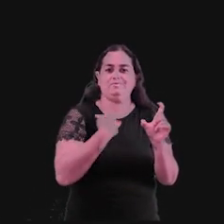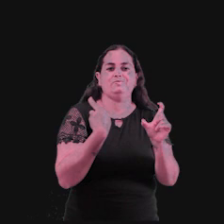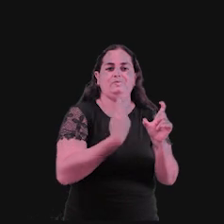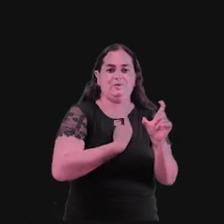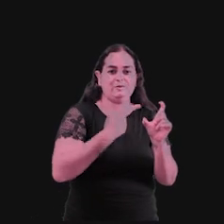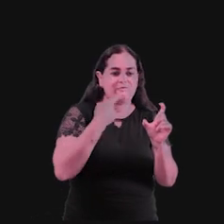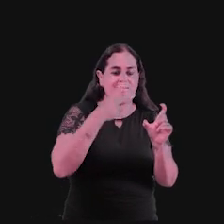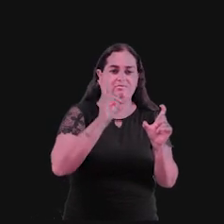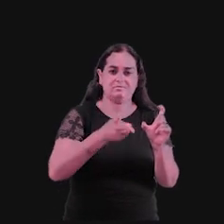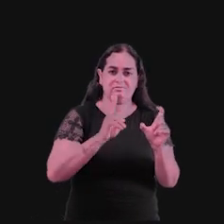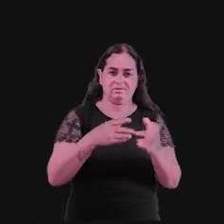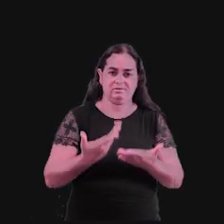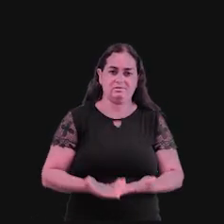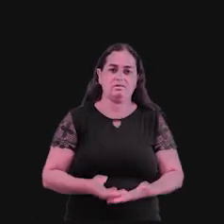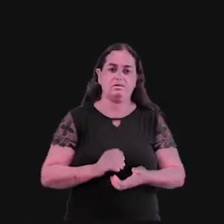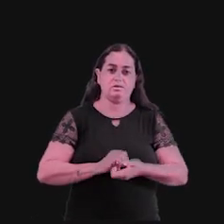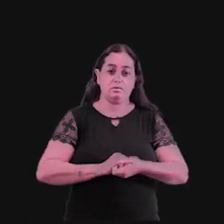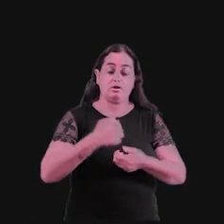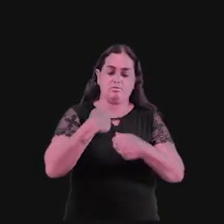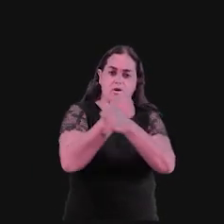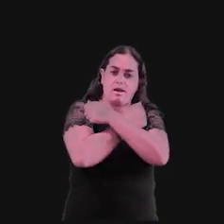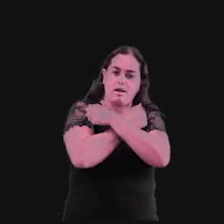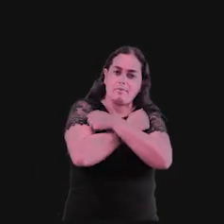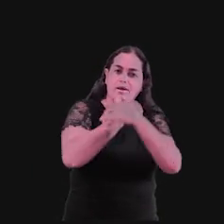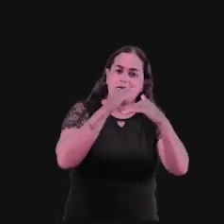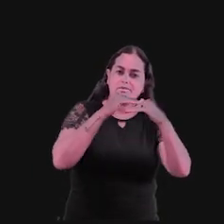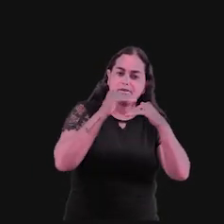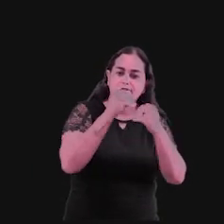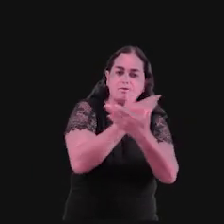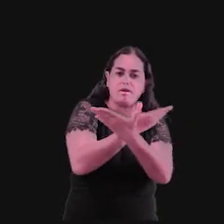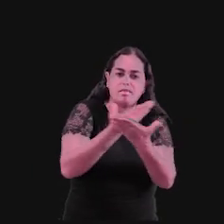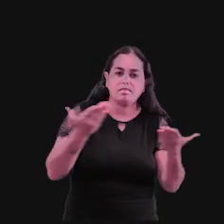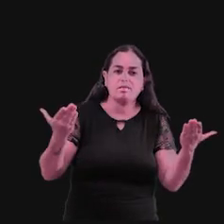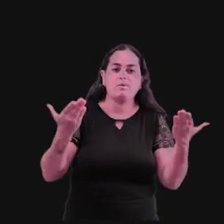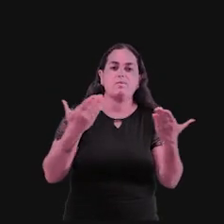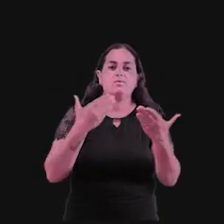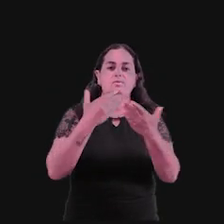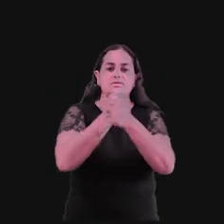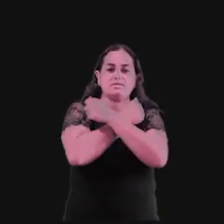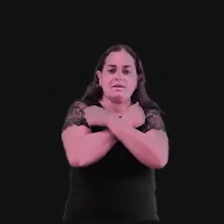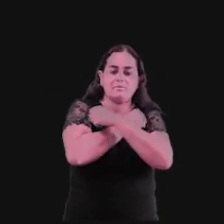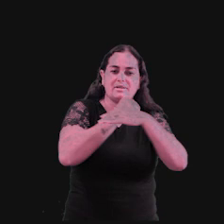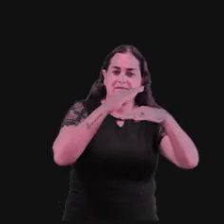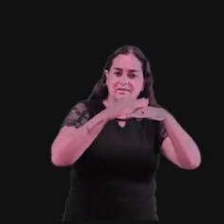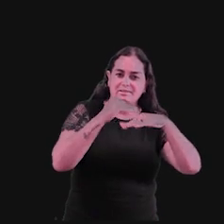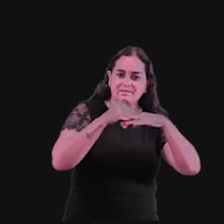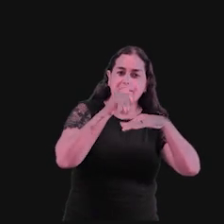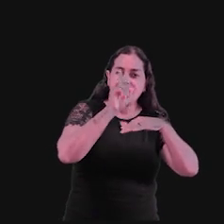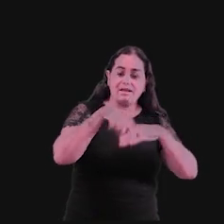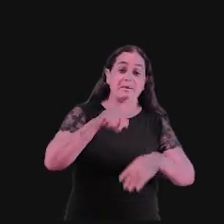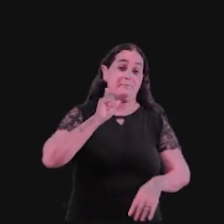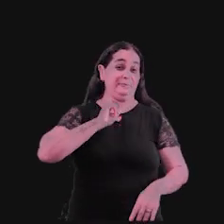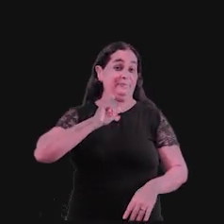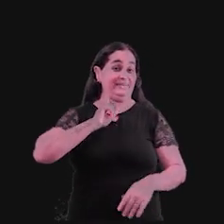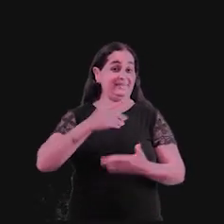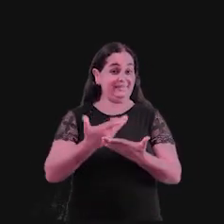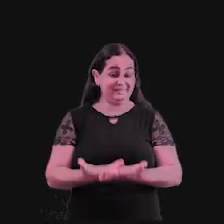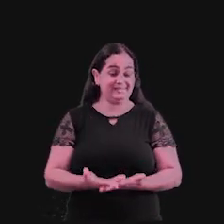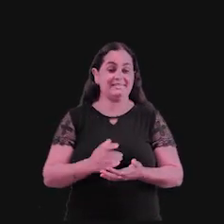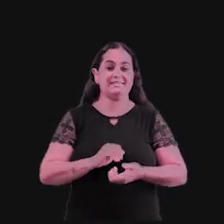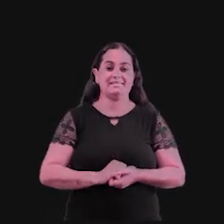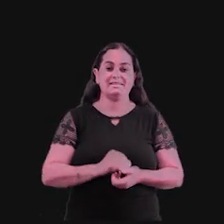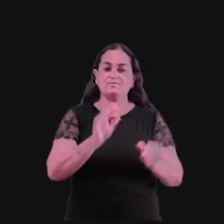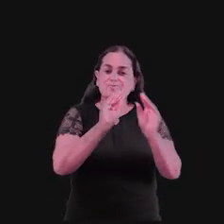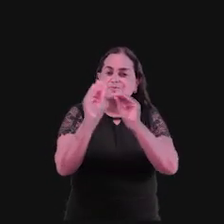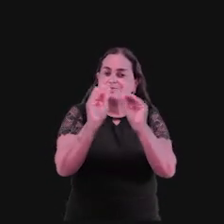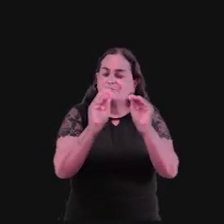Então, deixar meu abraço carinhoso a todos, meu abraço mais carinhoso ainda a Minas Gerais, e um beijo,